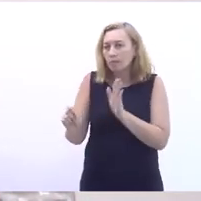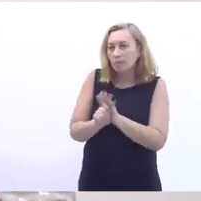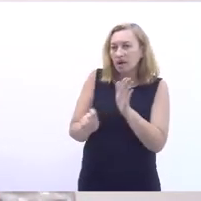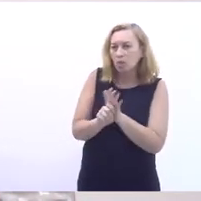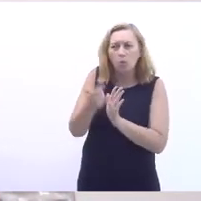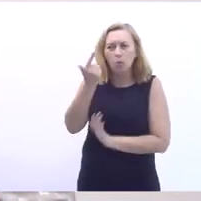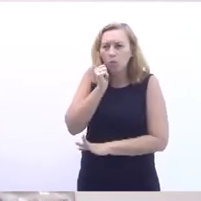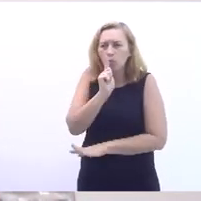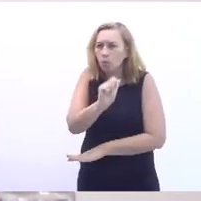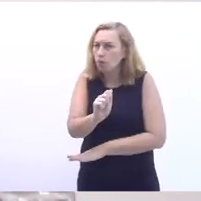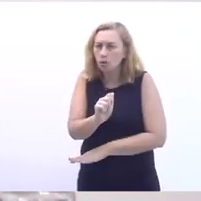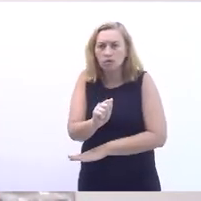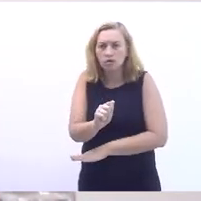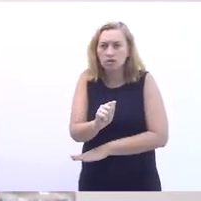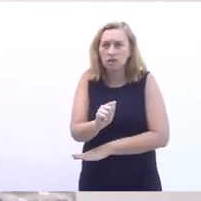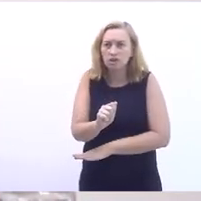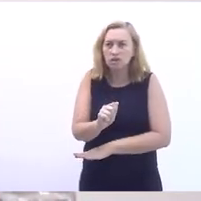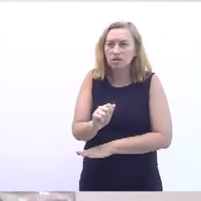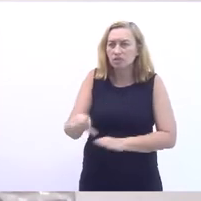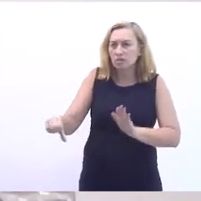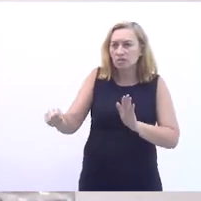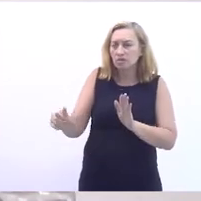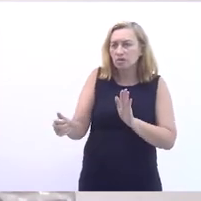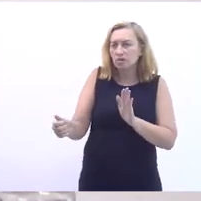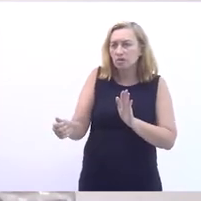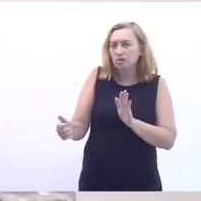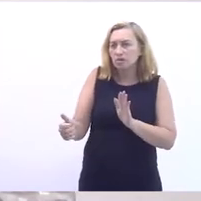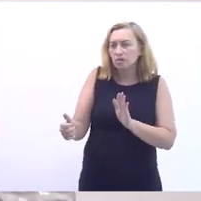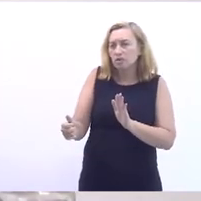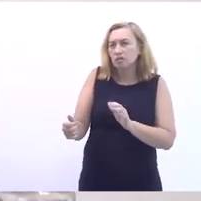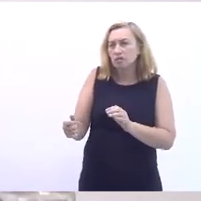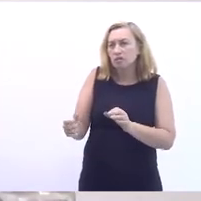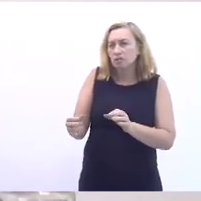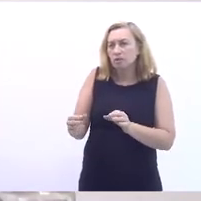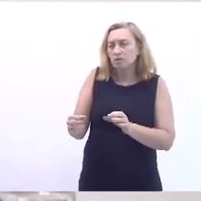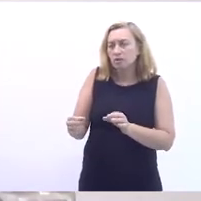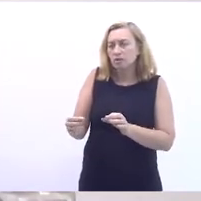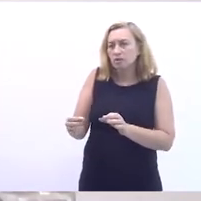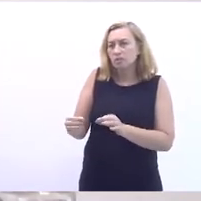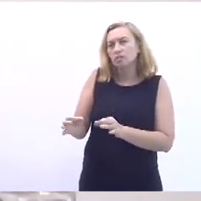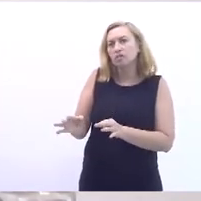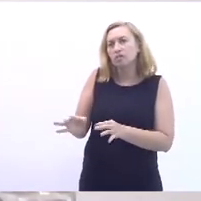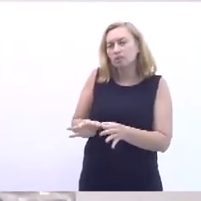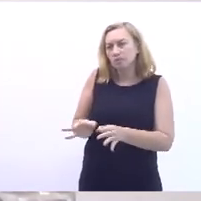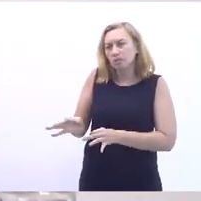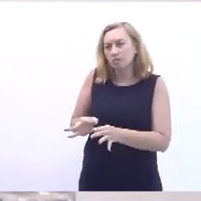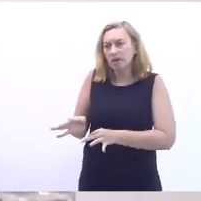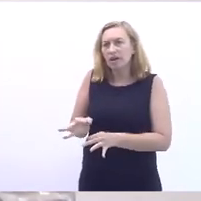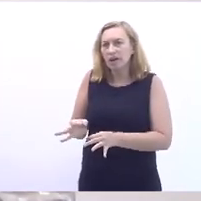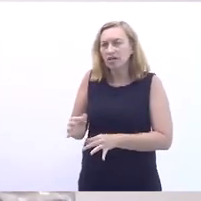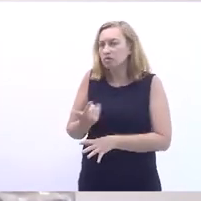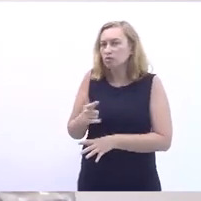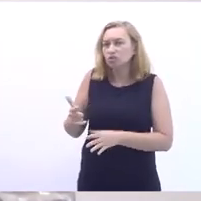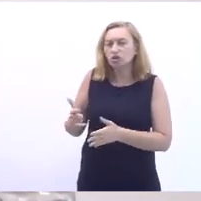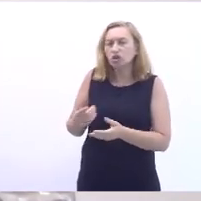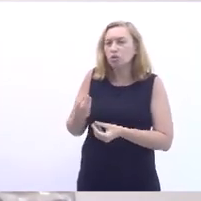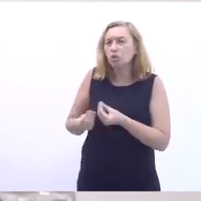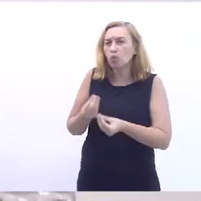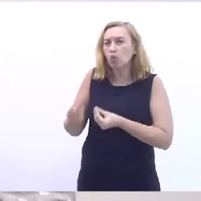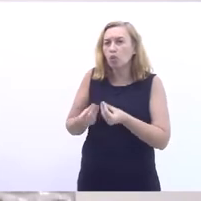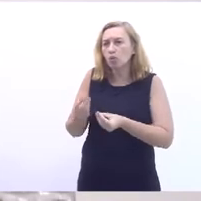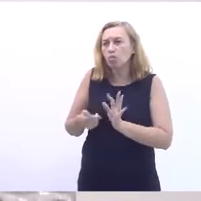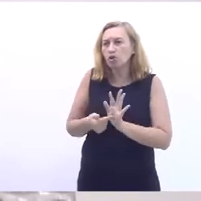não conseguiram se legalizar porque eu tinha antecedentes criminais ou não tinha como justificar a grana